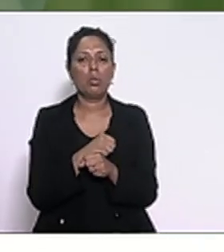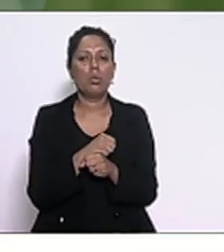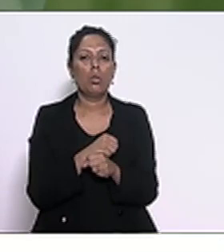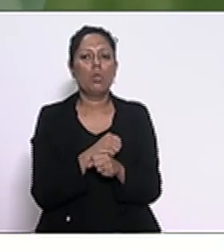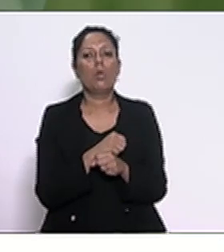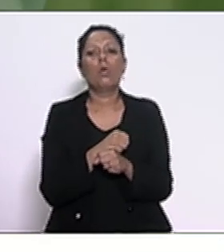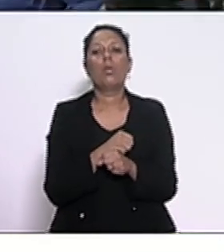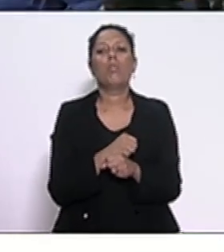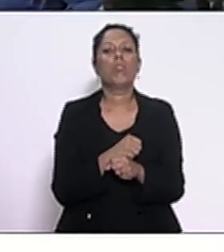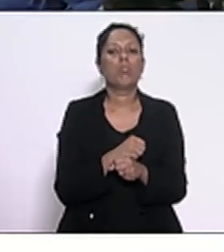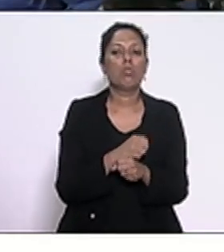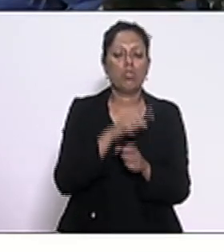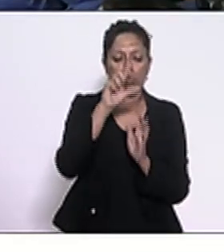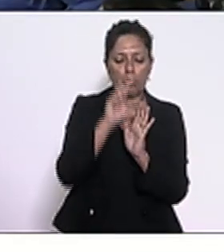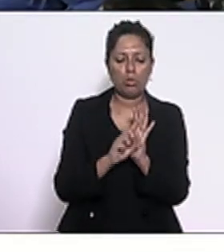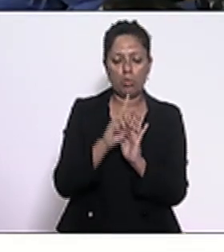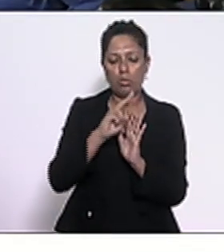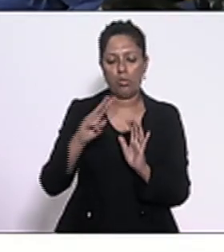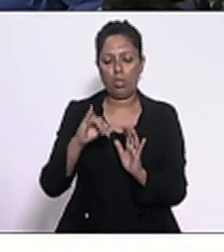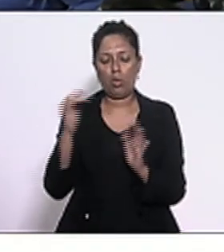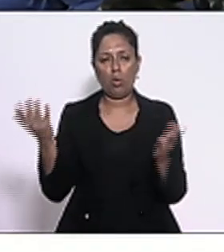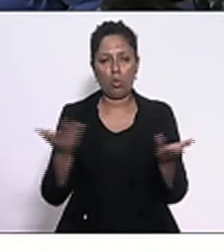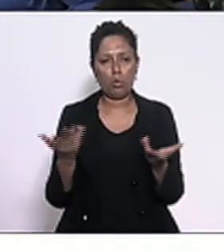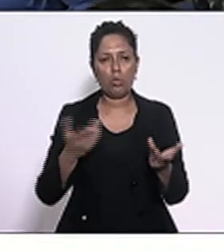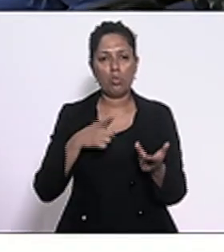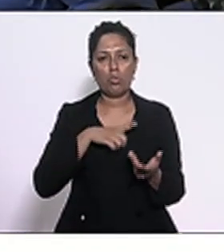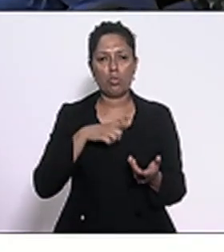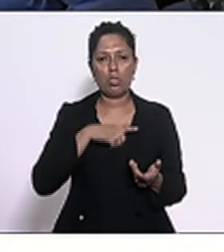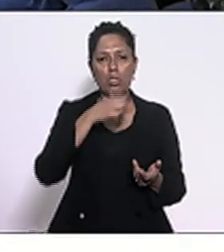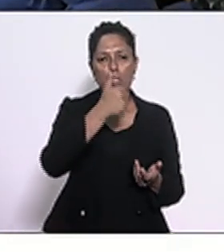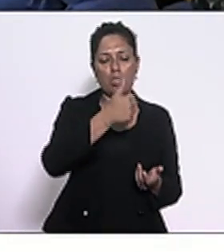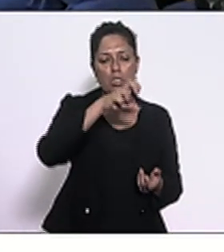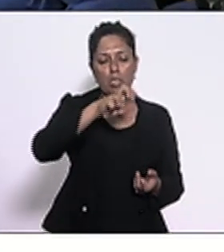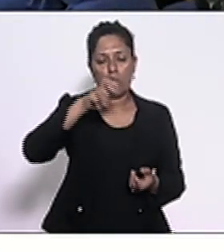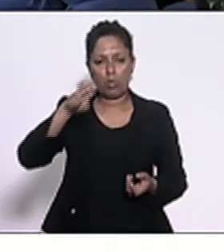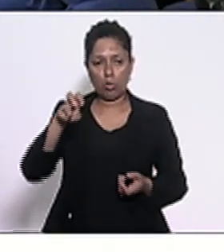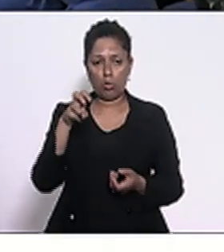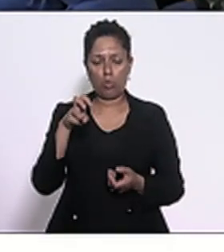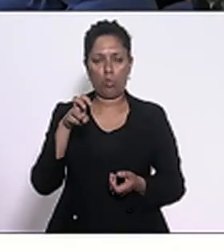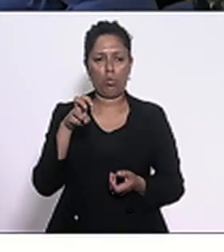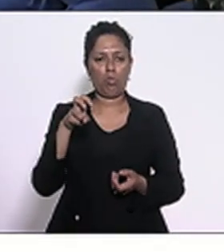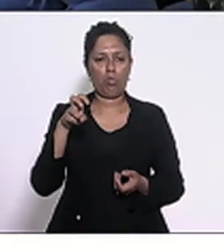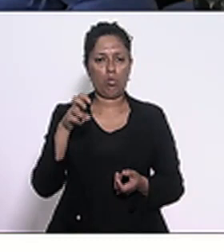efetivo exercício. Porque eu tenho 68 cedidos a outros órgãos e,